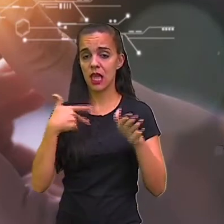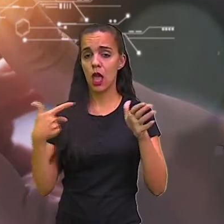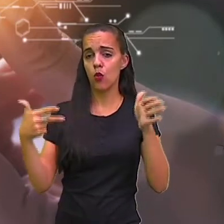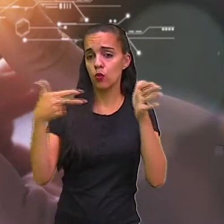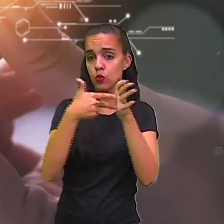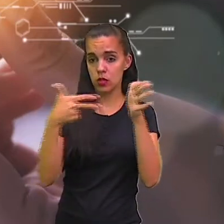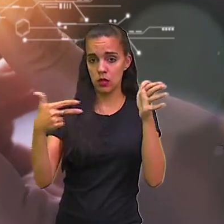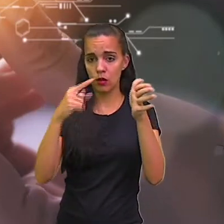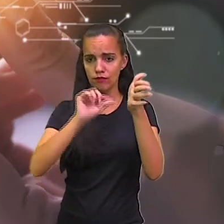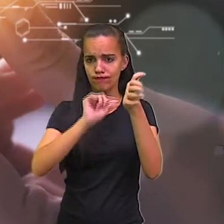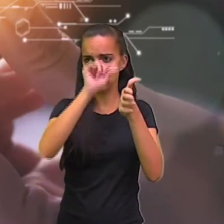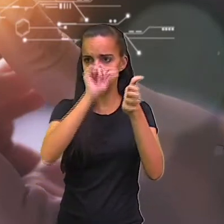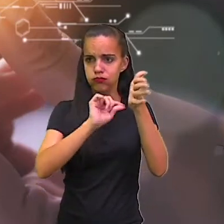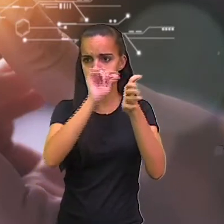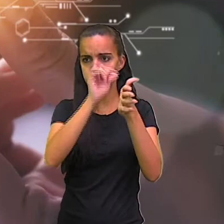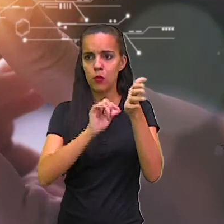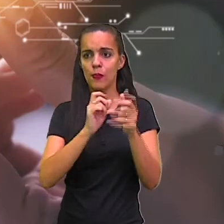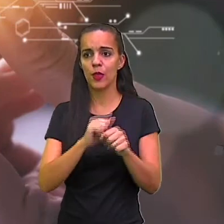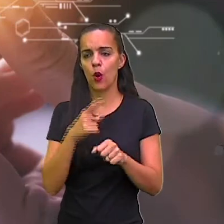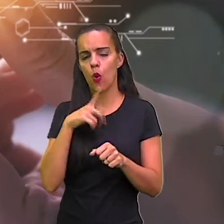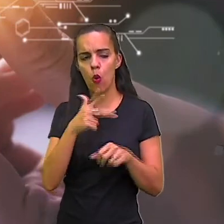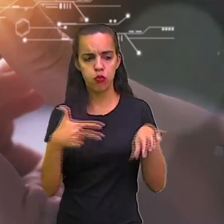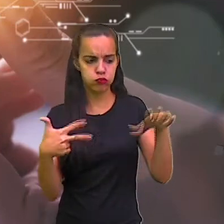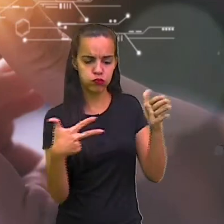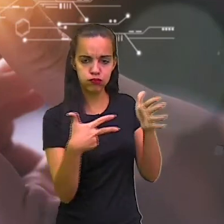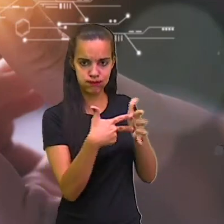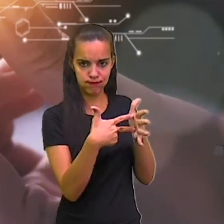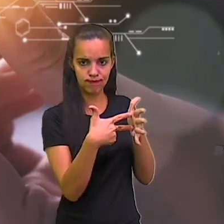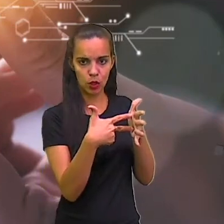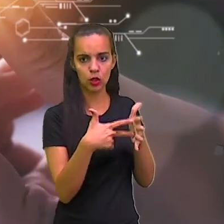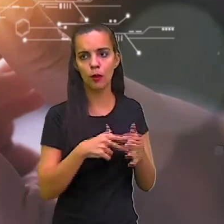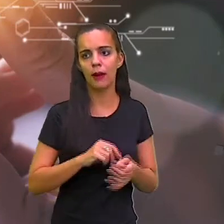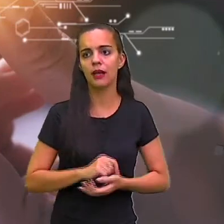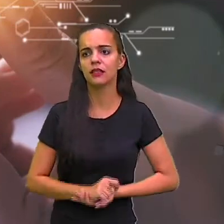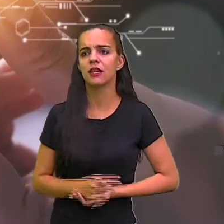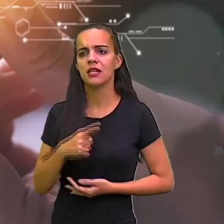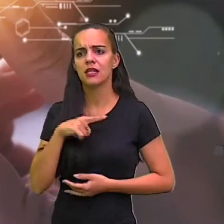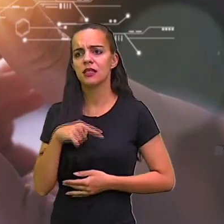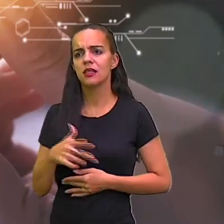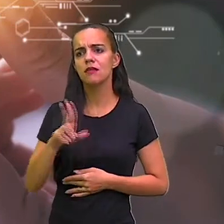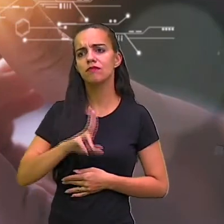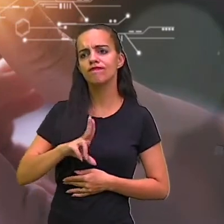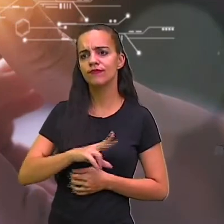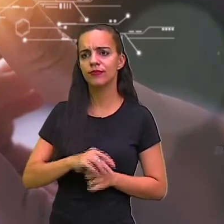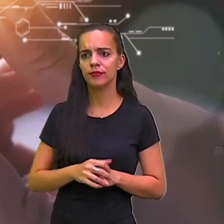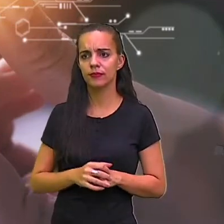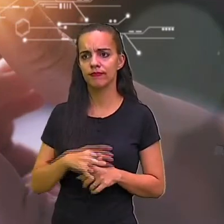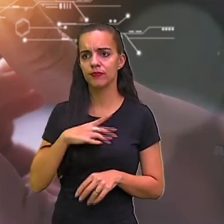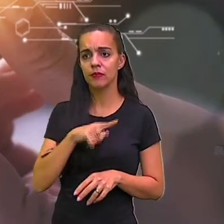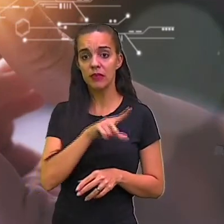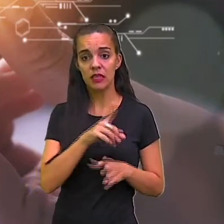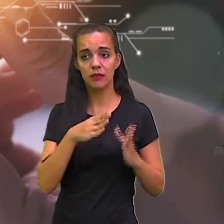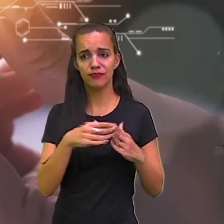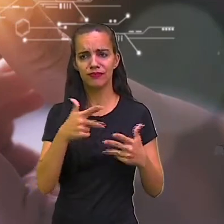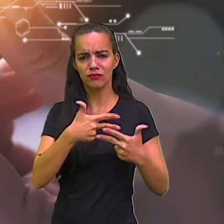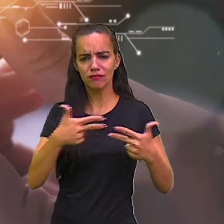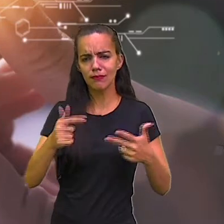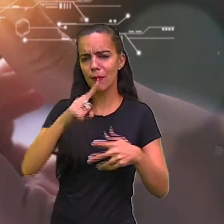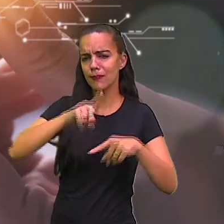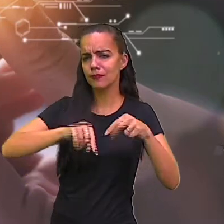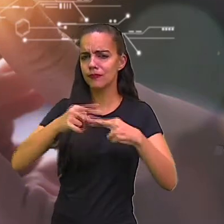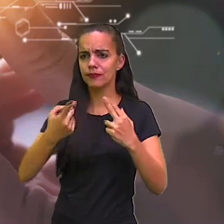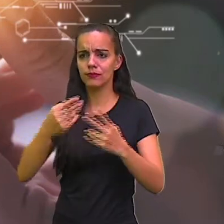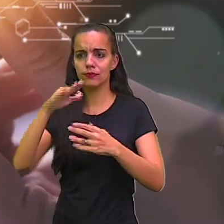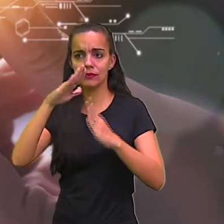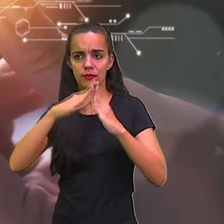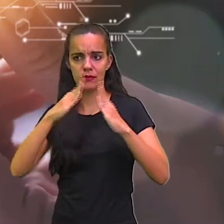aparelhos eletrônicos na tomada consumindo no mesmo momento em que é produzida durante